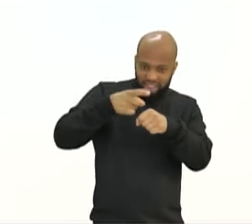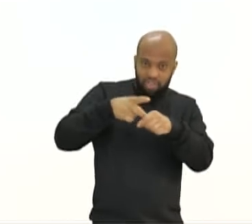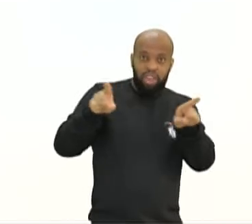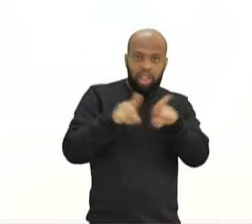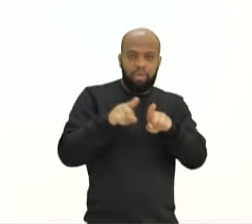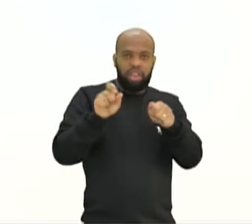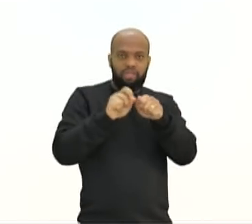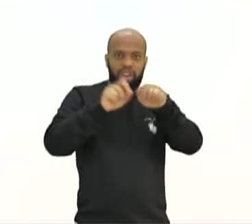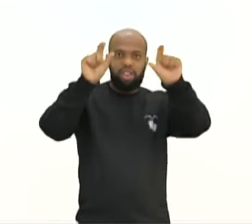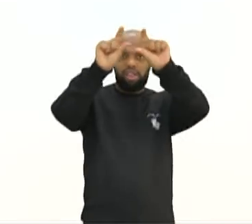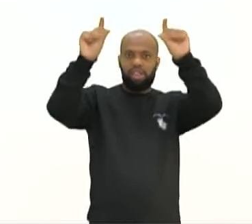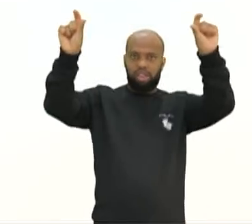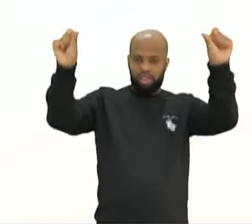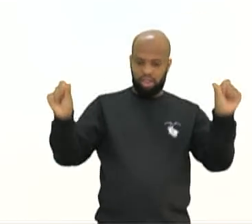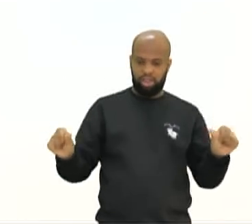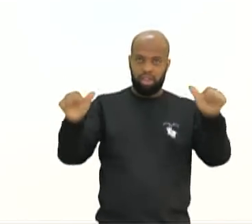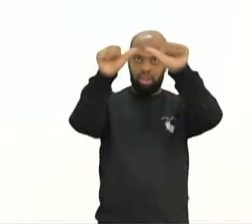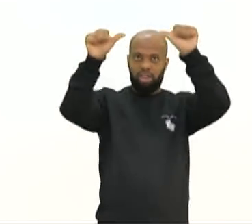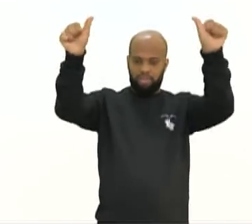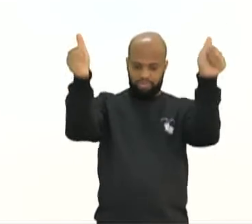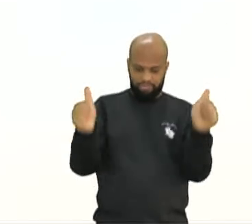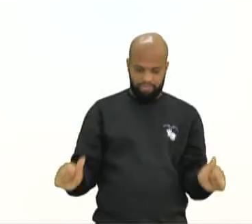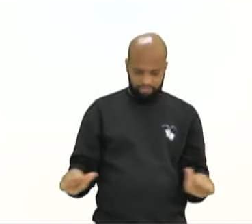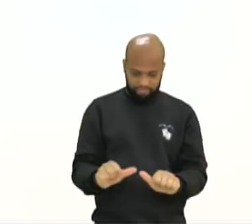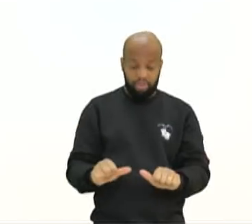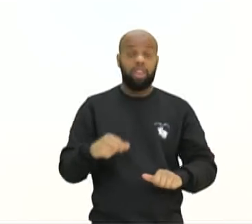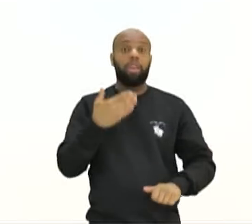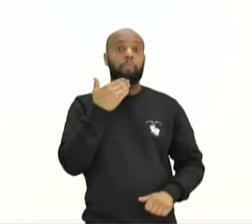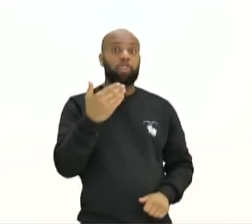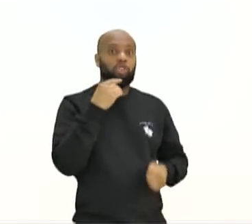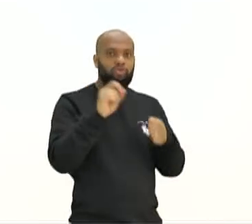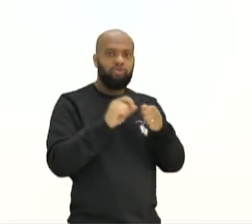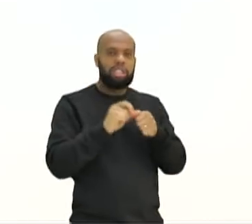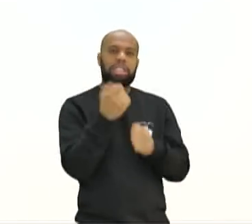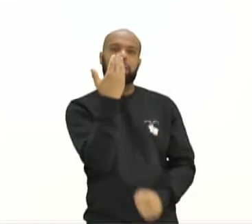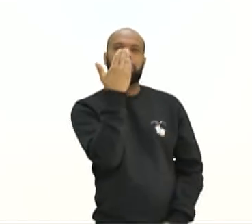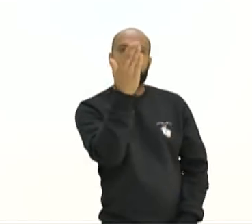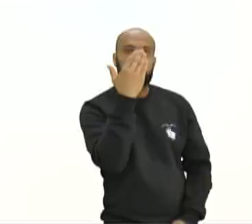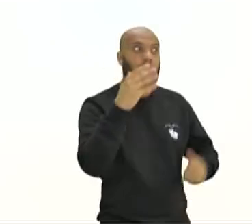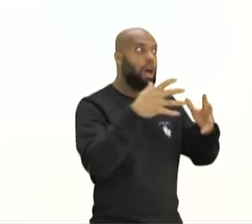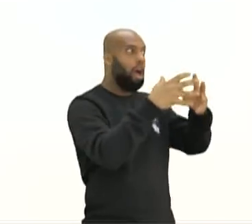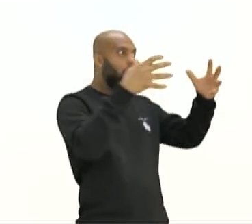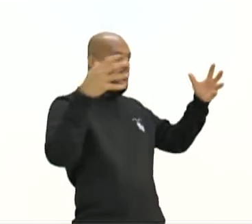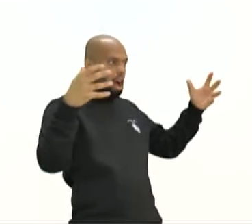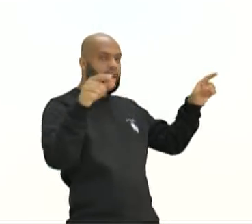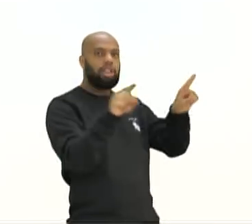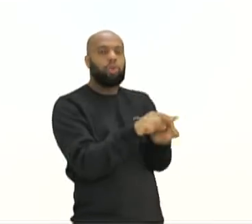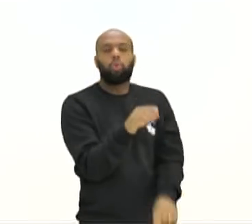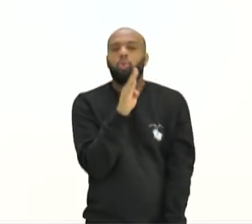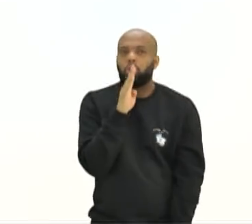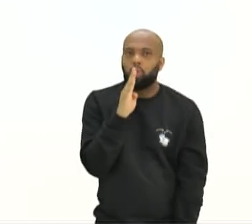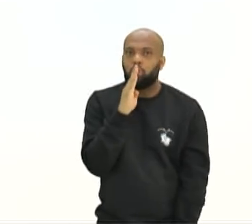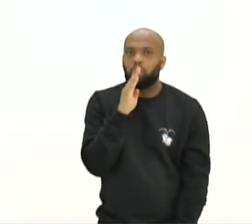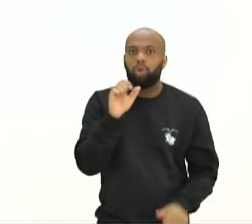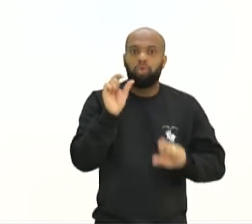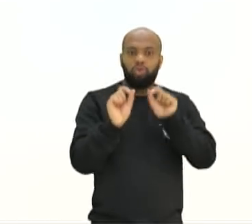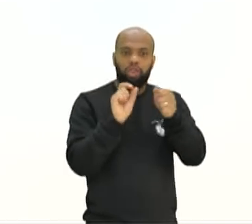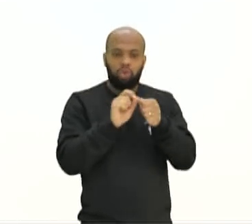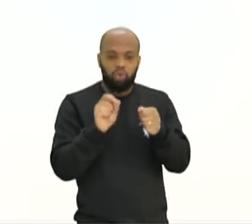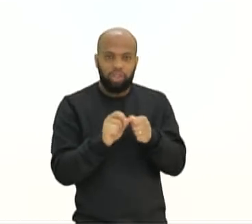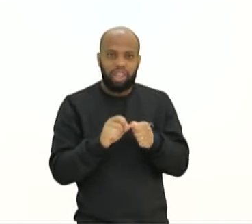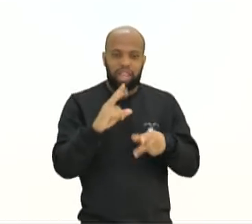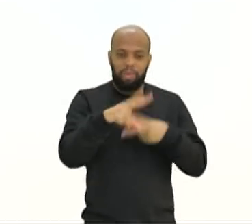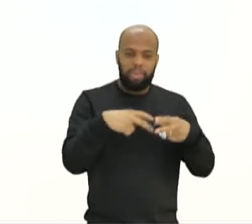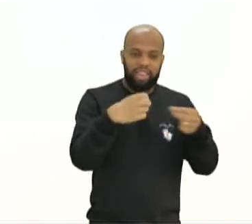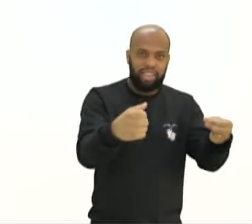moldureiro. E em segredo mandou fazer o maior espelho do reino. E em silêncio mandou colocar o espelho ao pé da cama